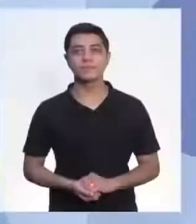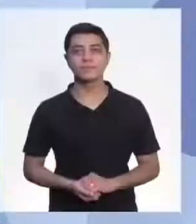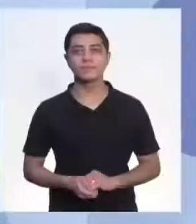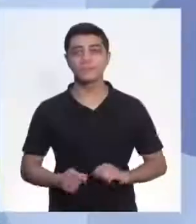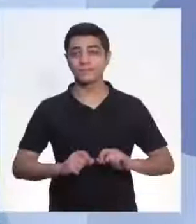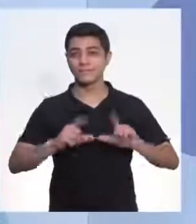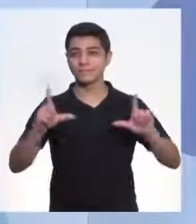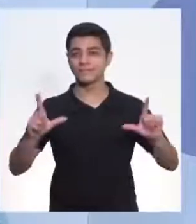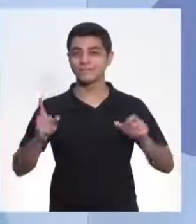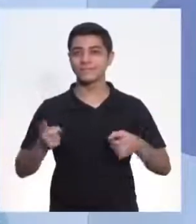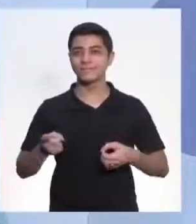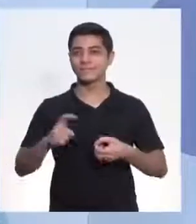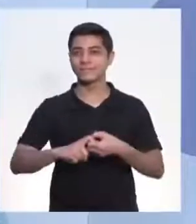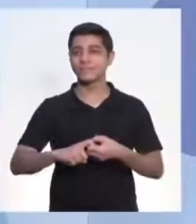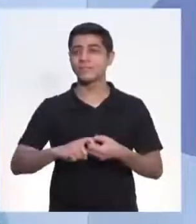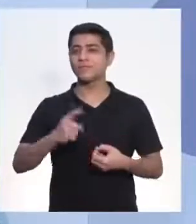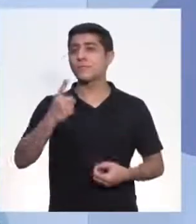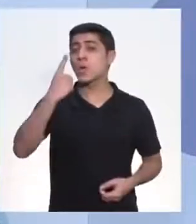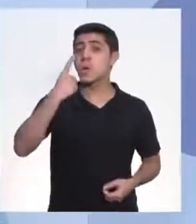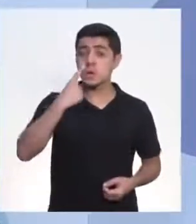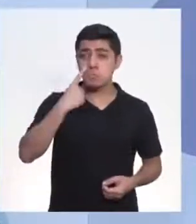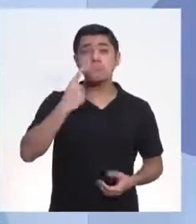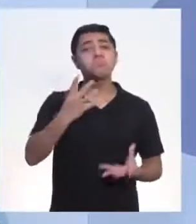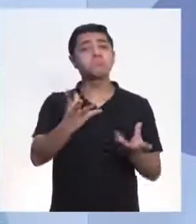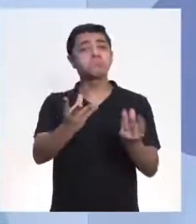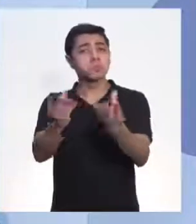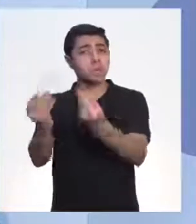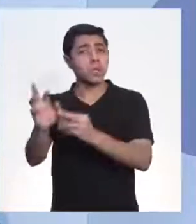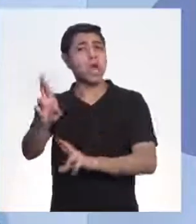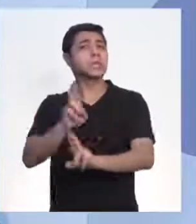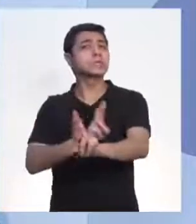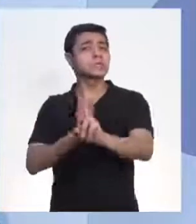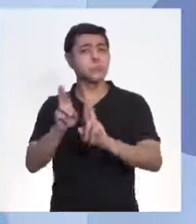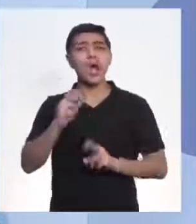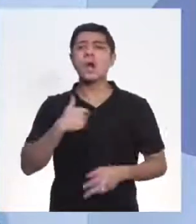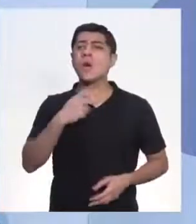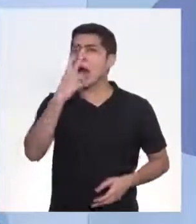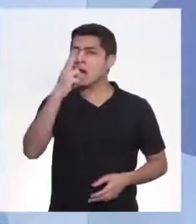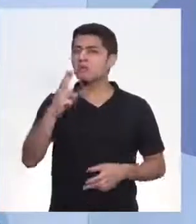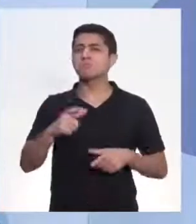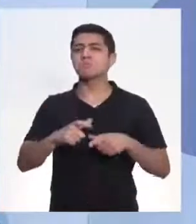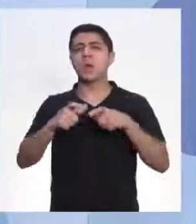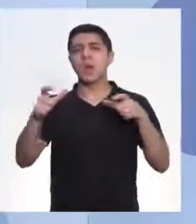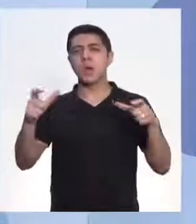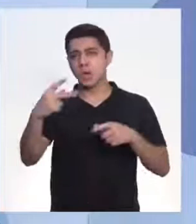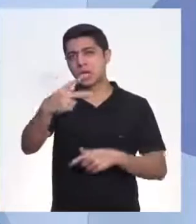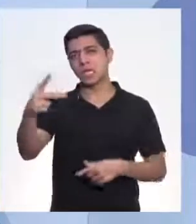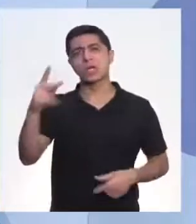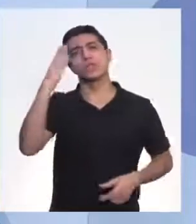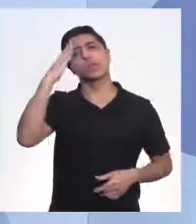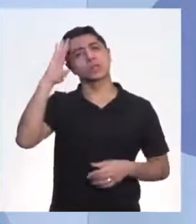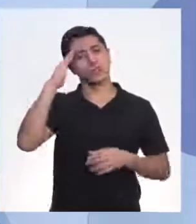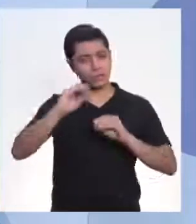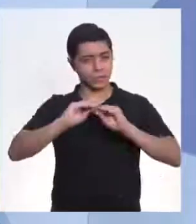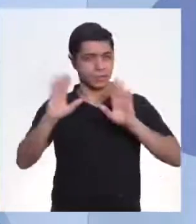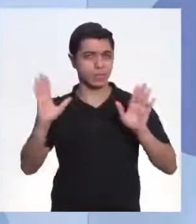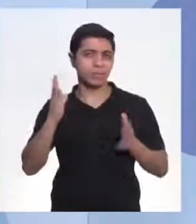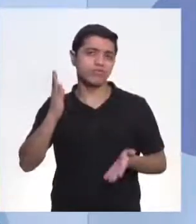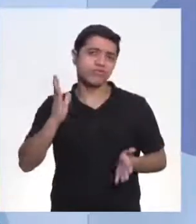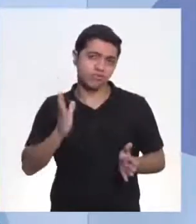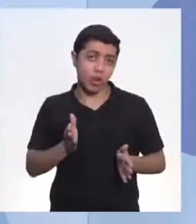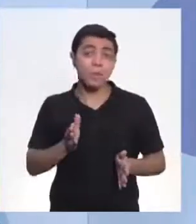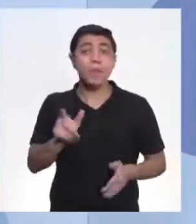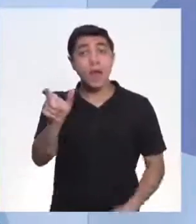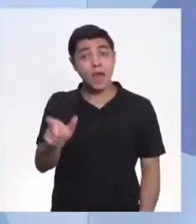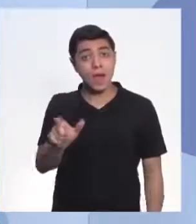Retornamos aqui. Olha, muitas respostas, acho que a maioria já conseguiu entender a dinâmica aqui desse exercício. A Yasmin